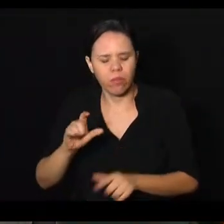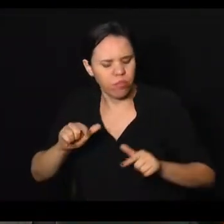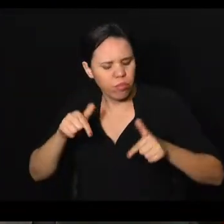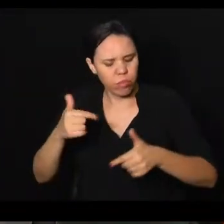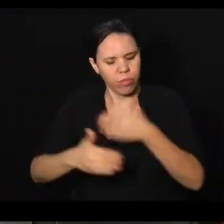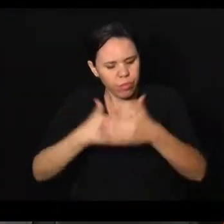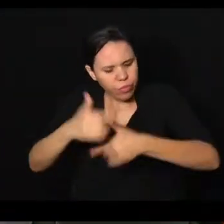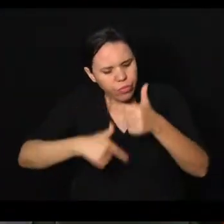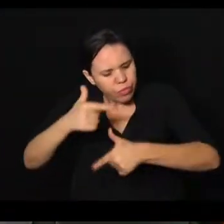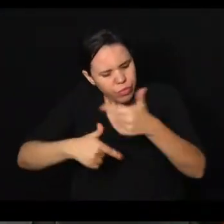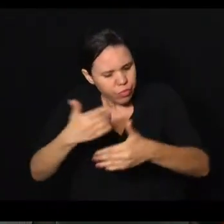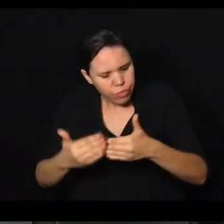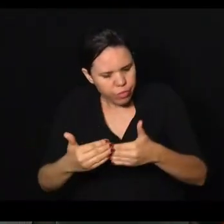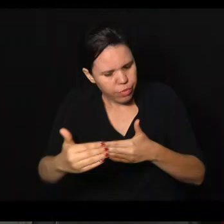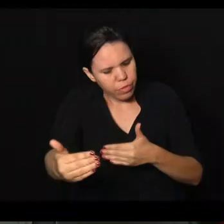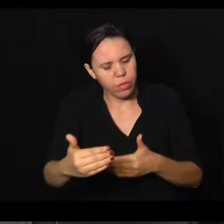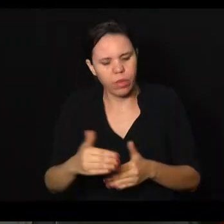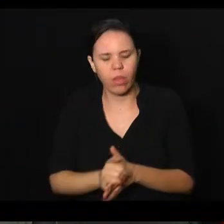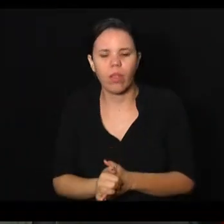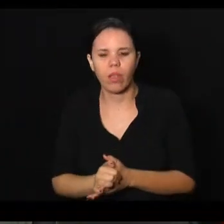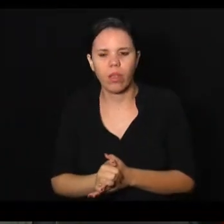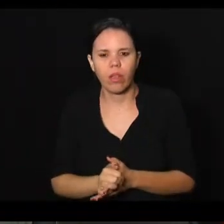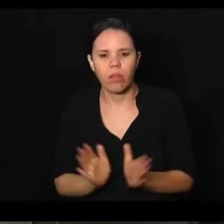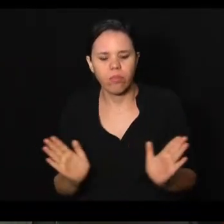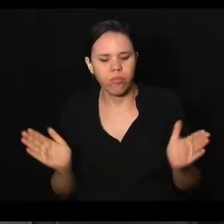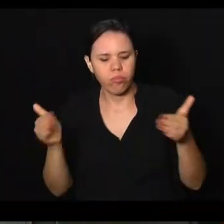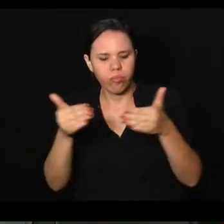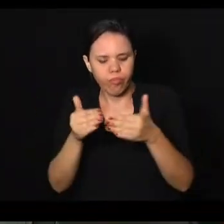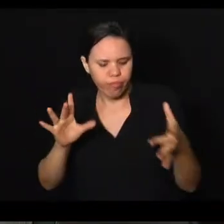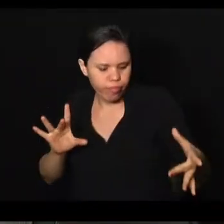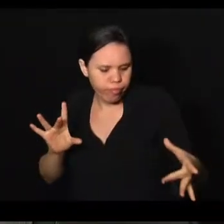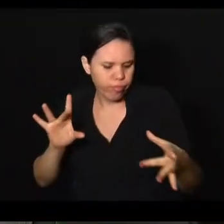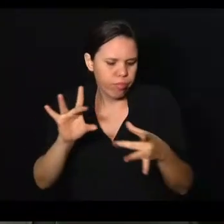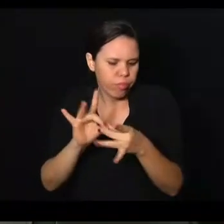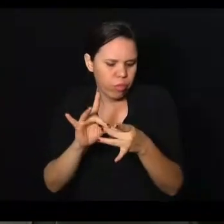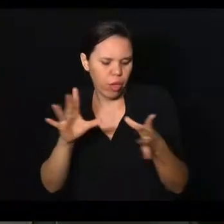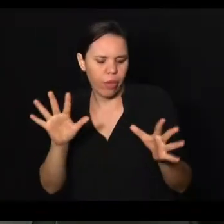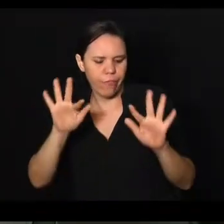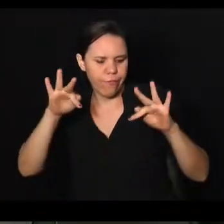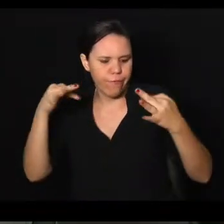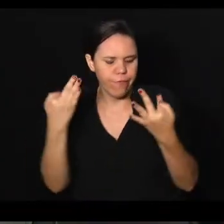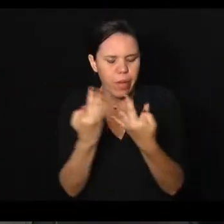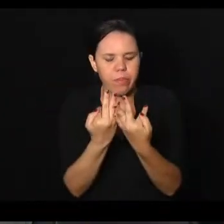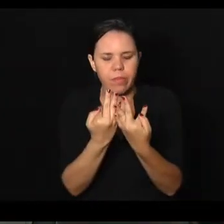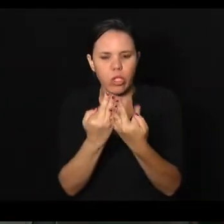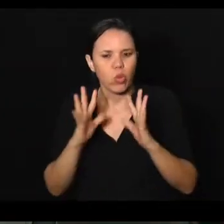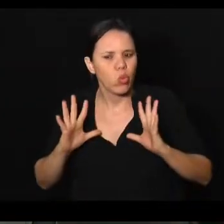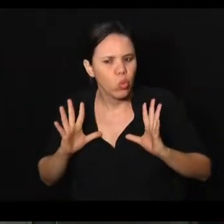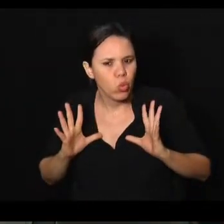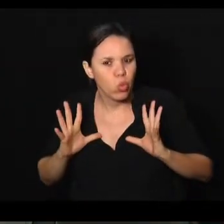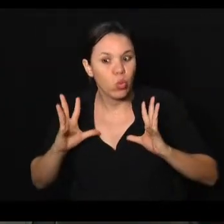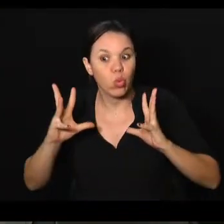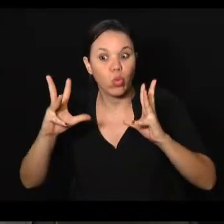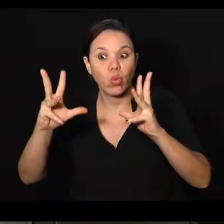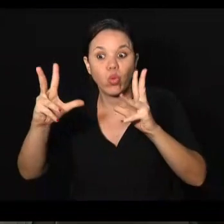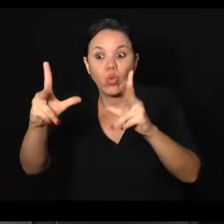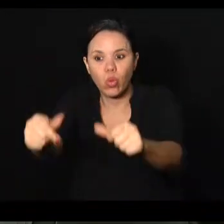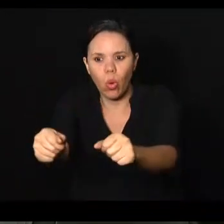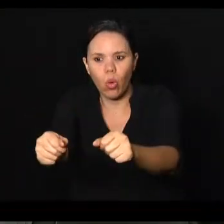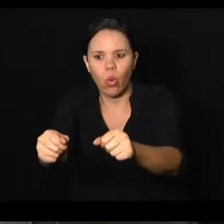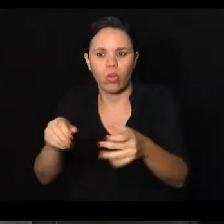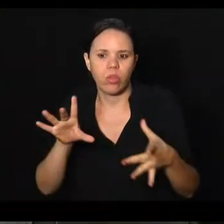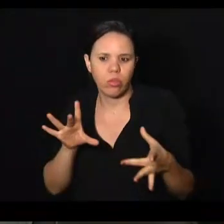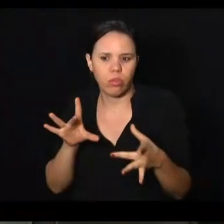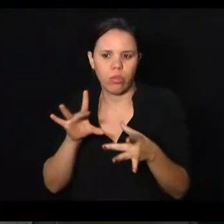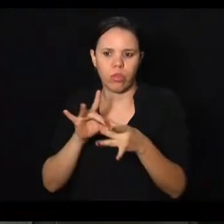estaria voltado ao fortalecimento dos vínculos familiares, de todos os vínculos familiares.